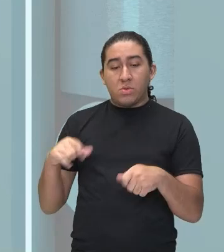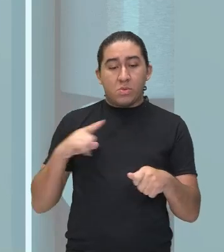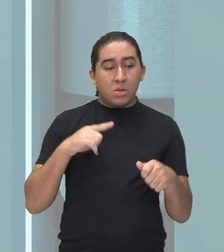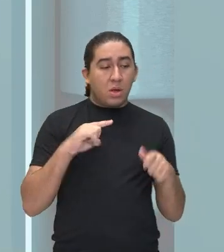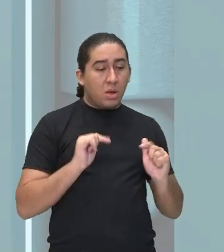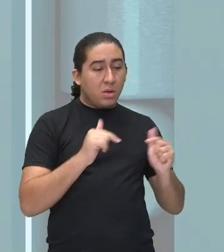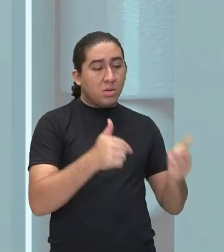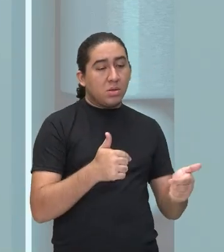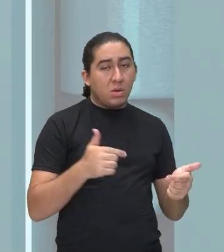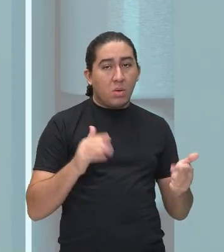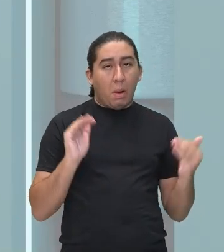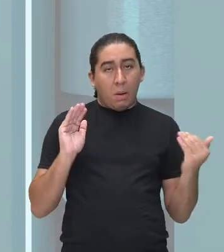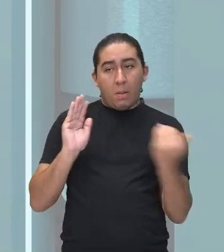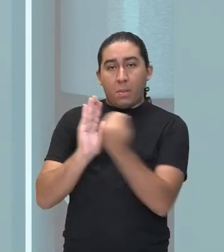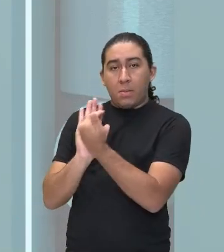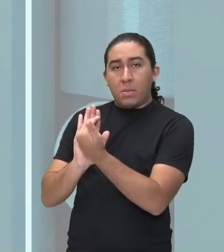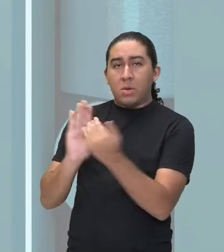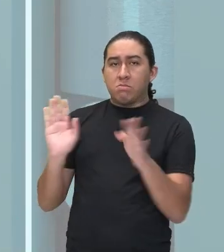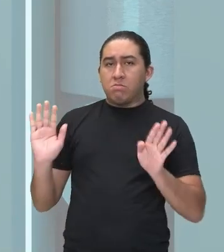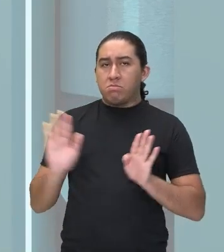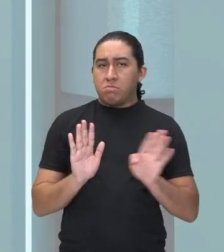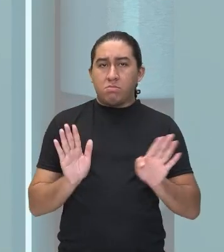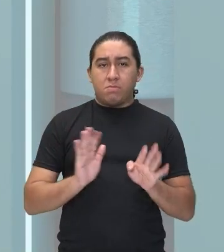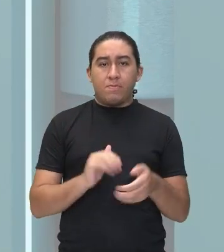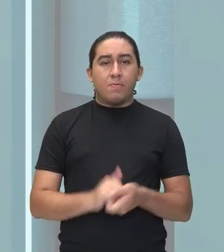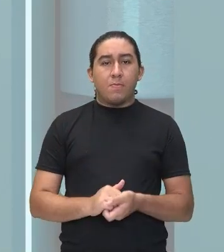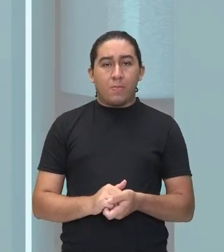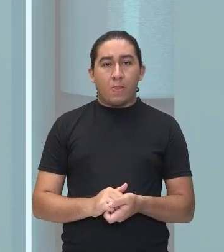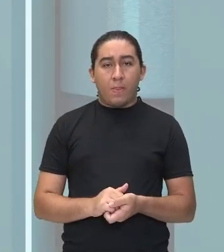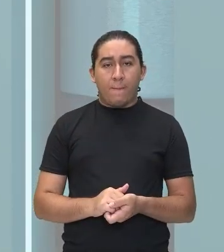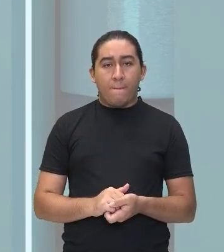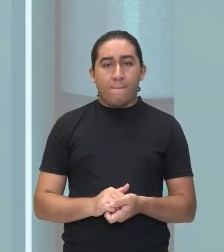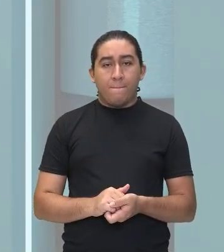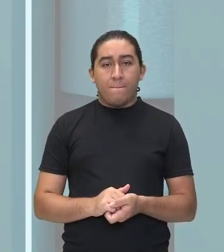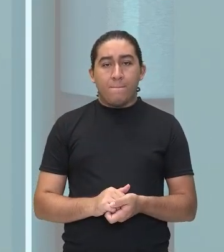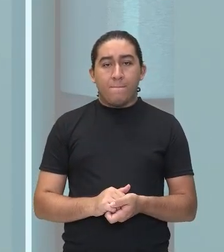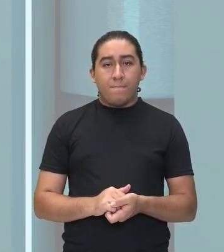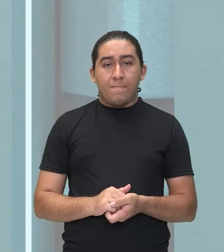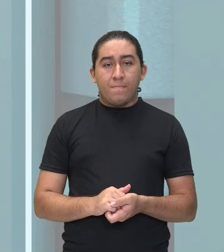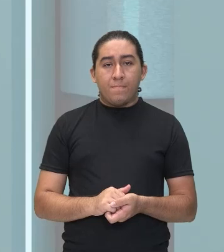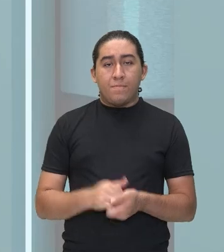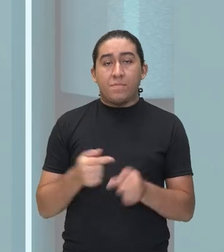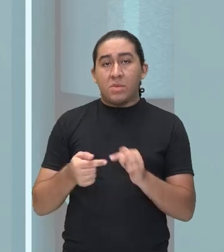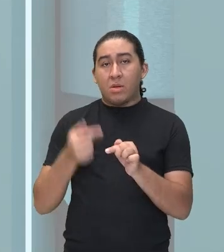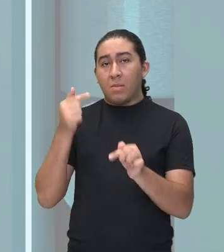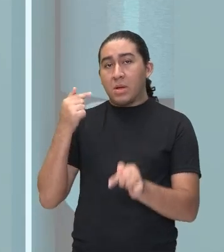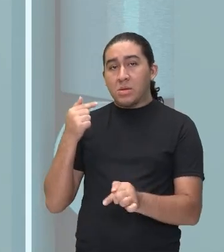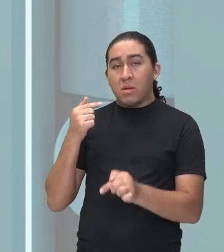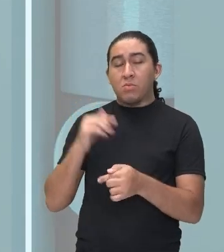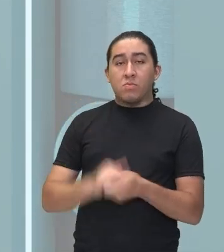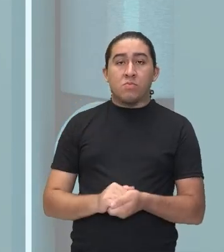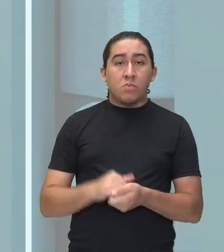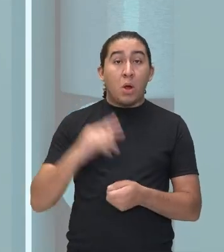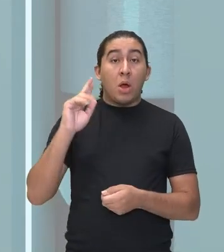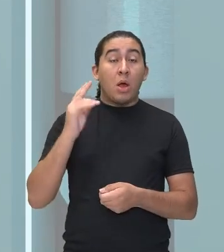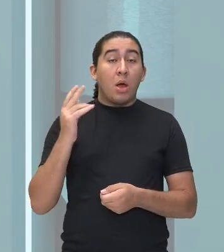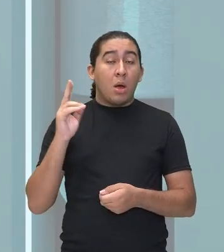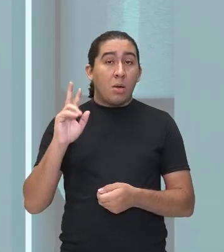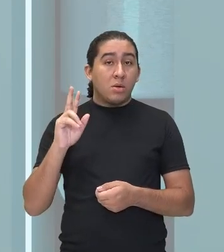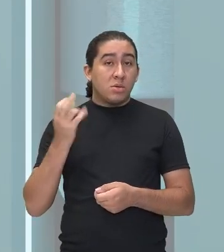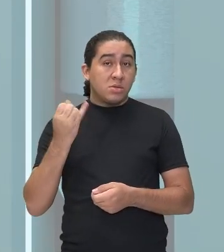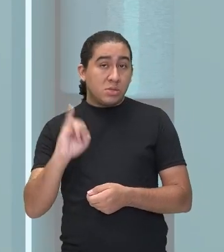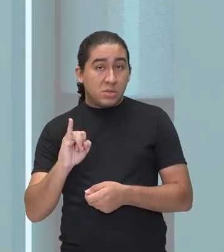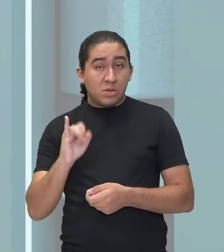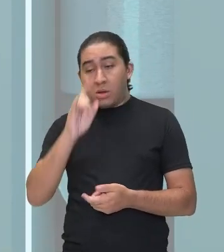fizer. Naquele período do teocentrismo, até as decisões políticas eram tomadas